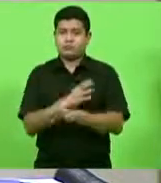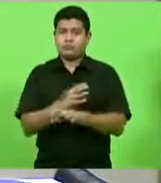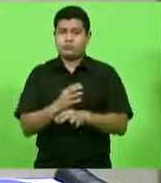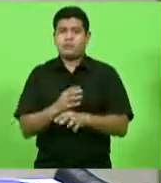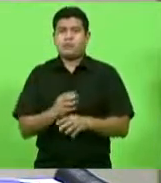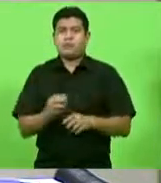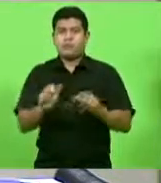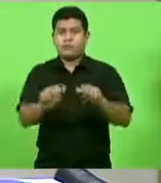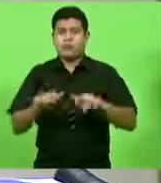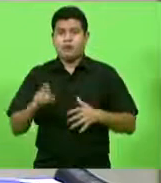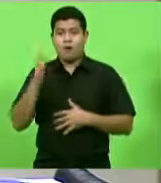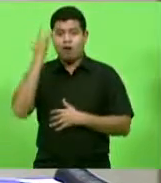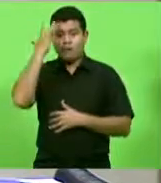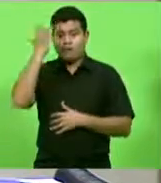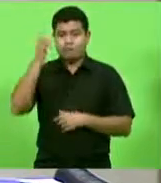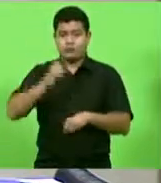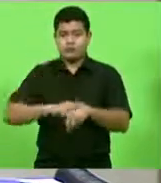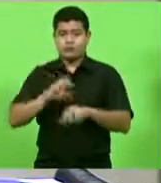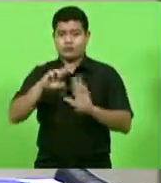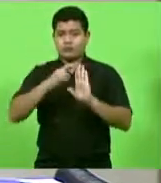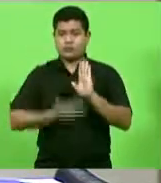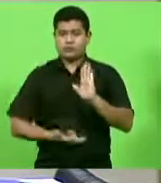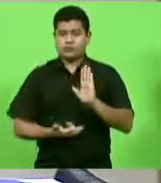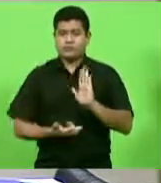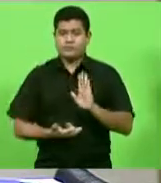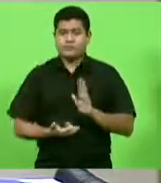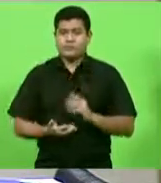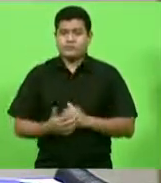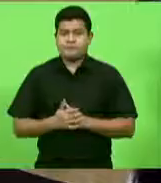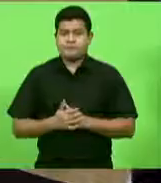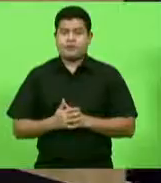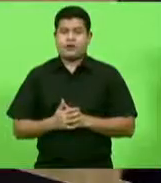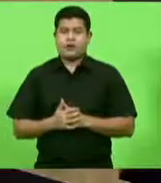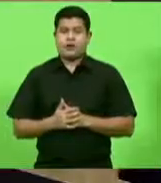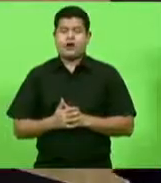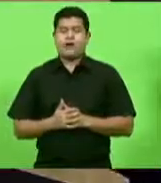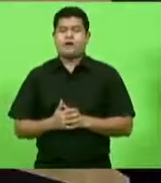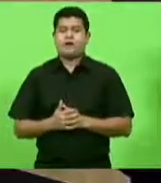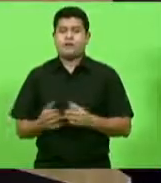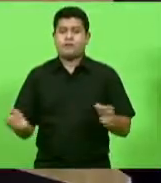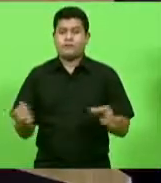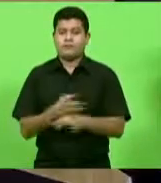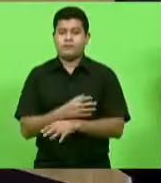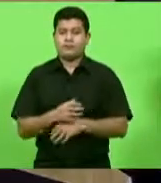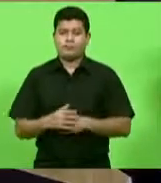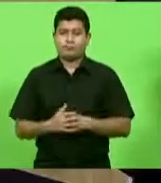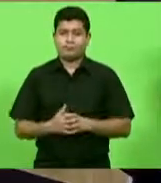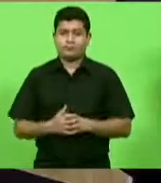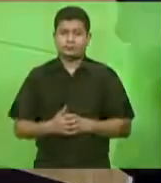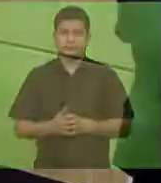outra, ordinária, para amanhã, no horário regimental, está encerrada a sessão. Obrigado.